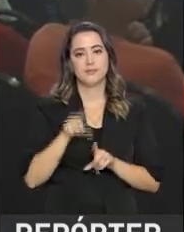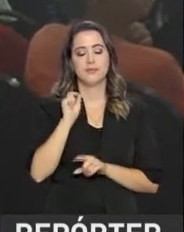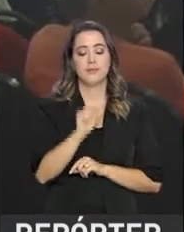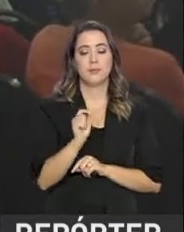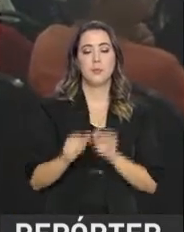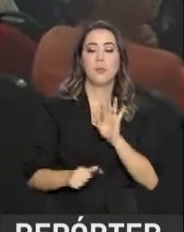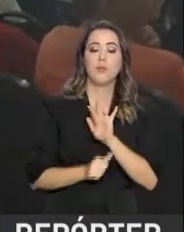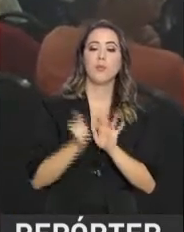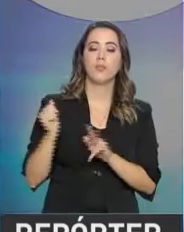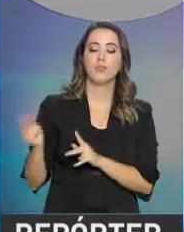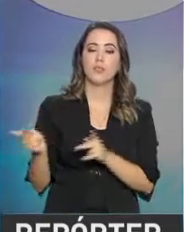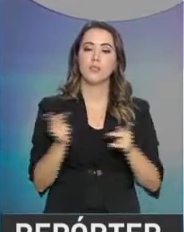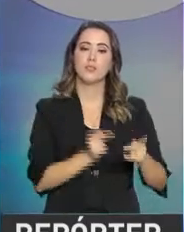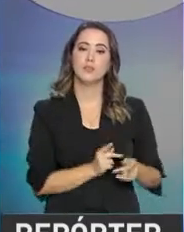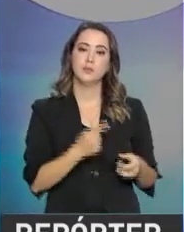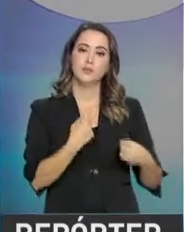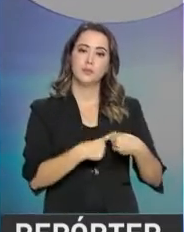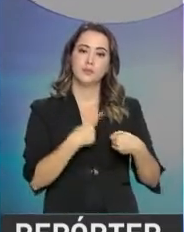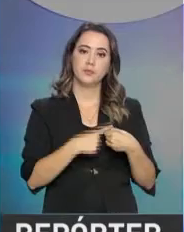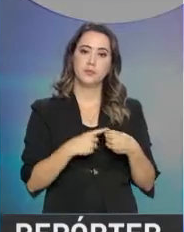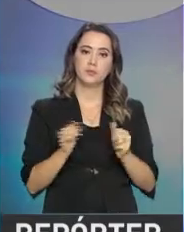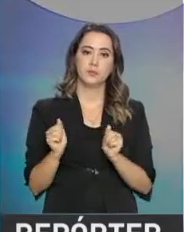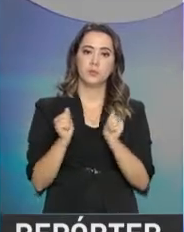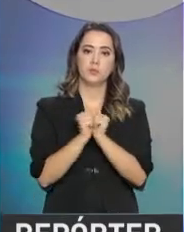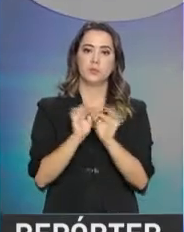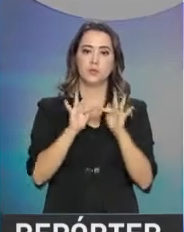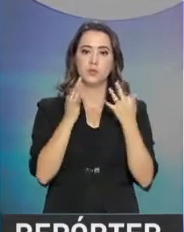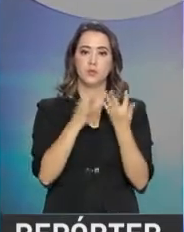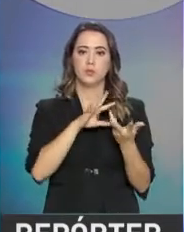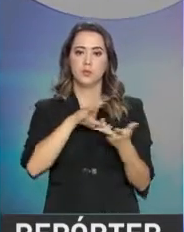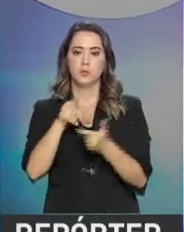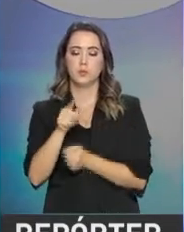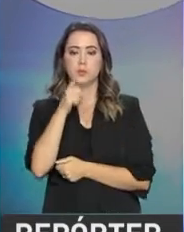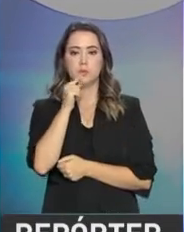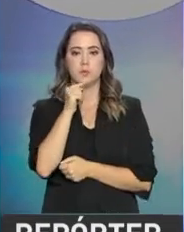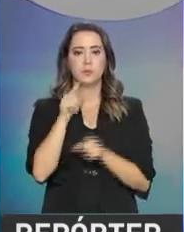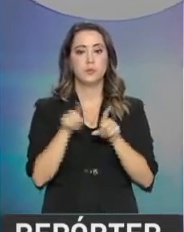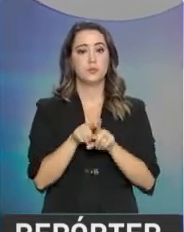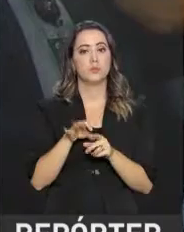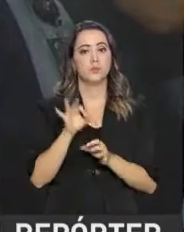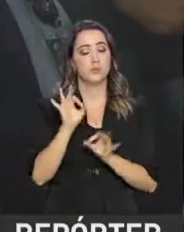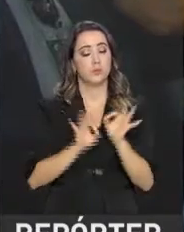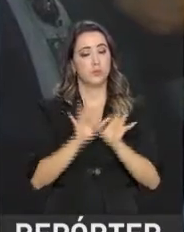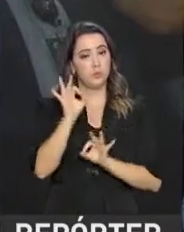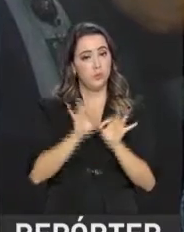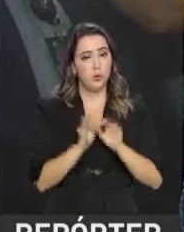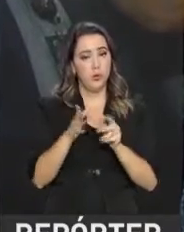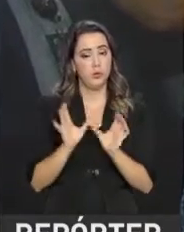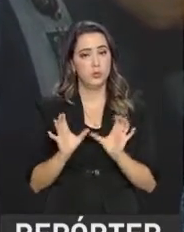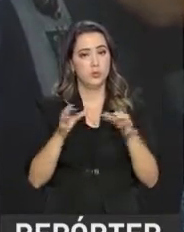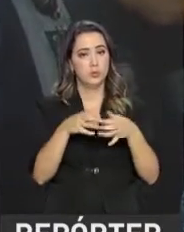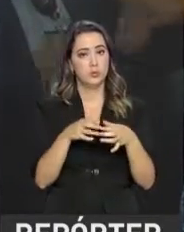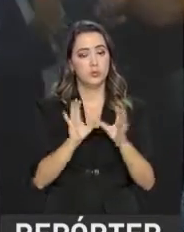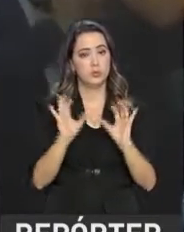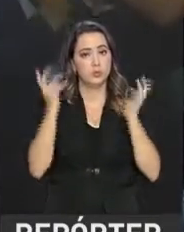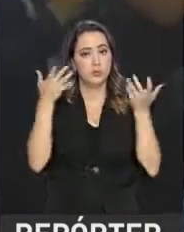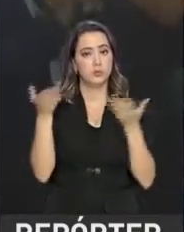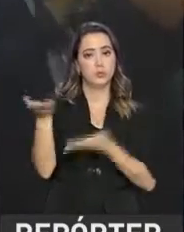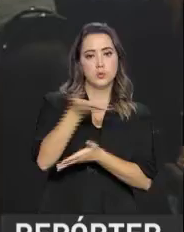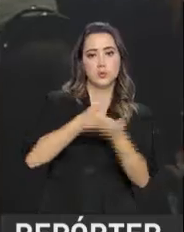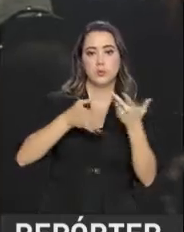integra as atividades do fórum mundial da água uma forma encontrada pela organização do evento para envolver a população